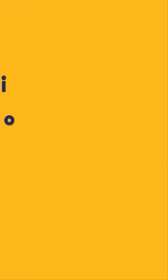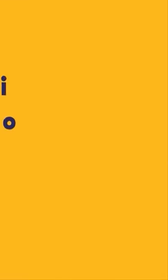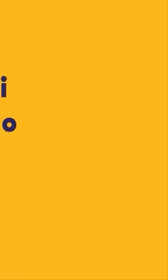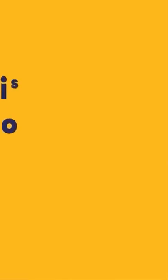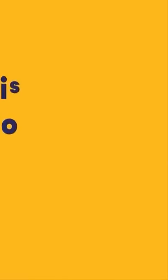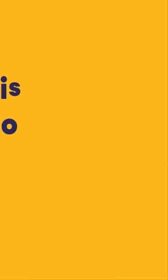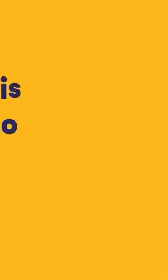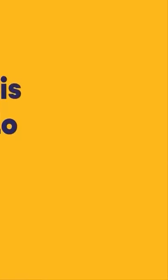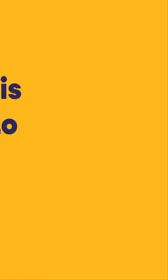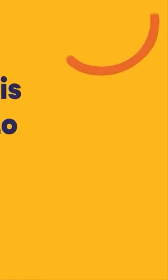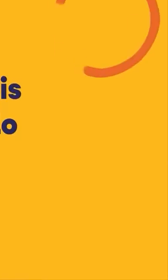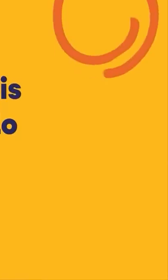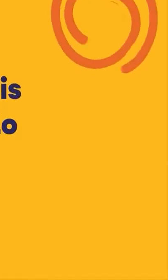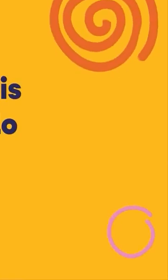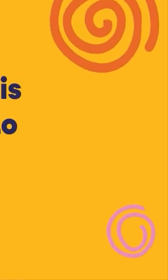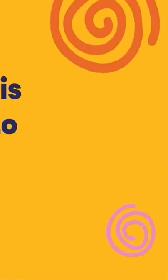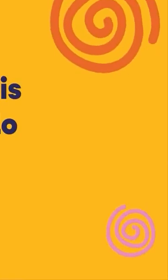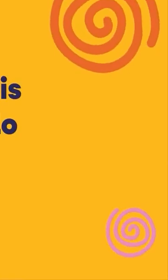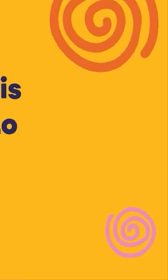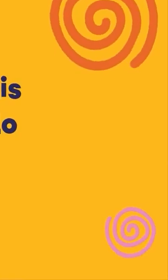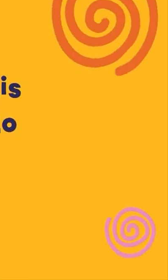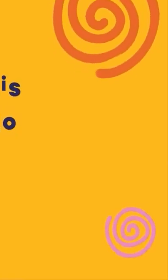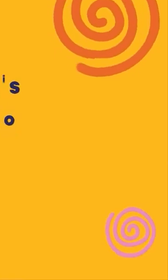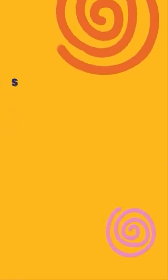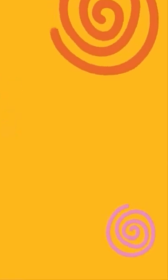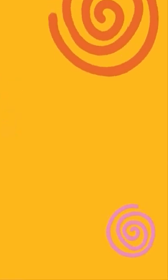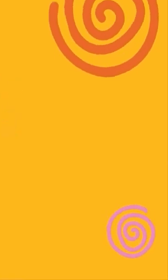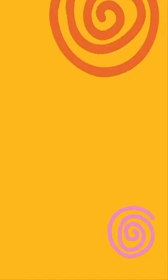Vai começar mais uma atividade do festival.